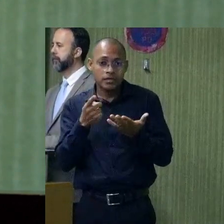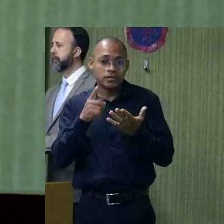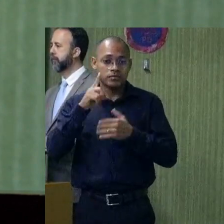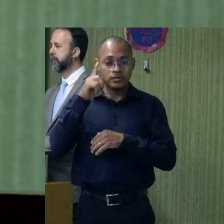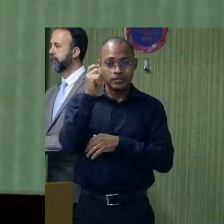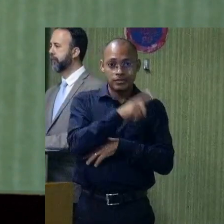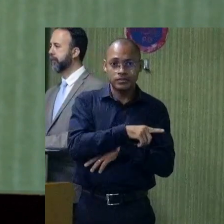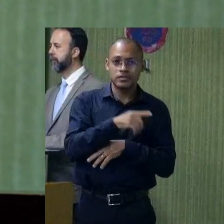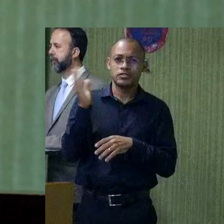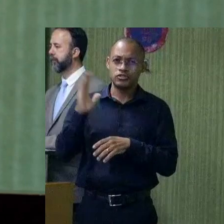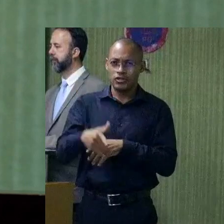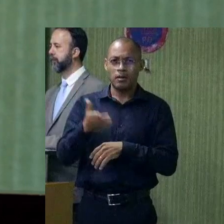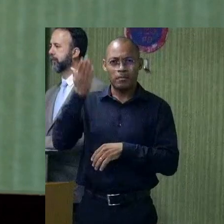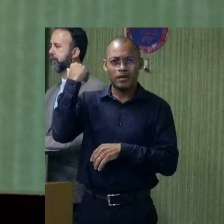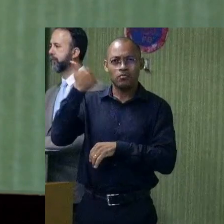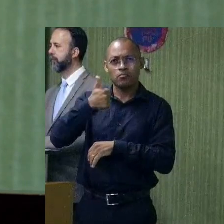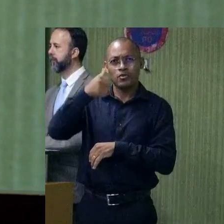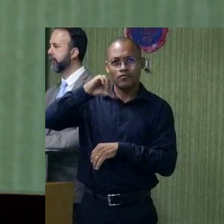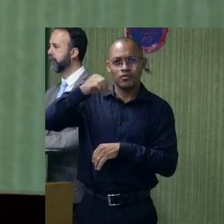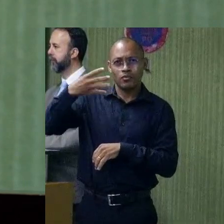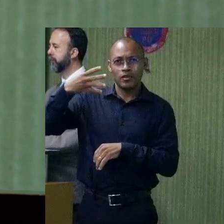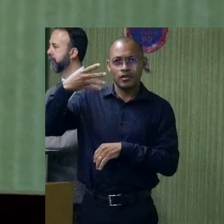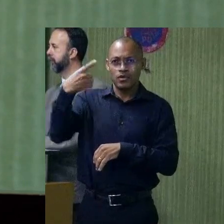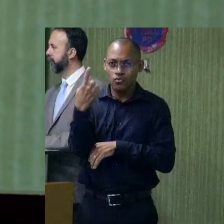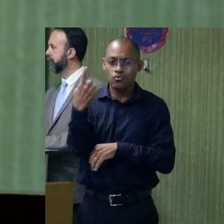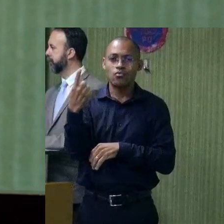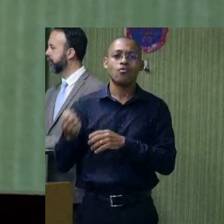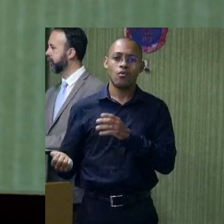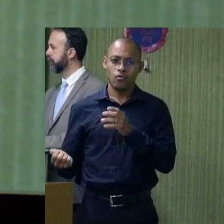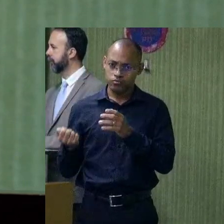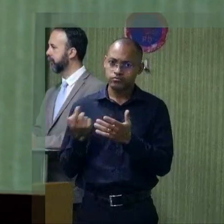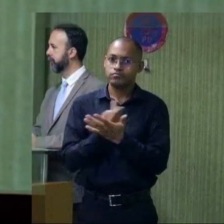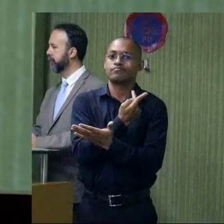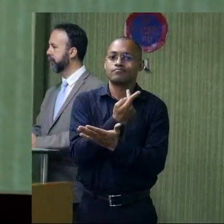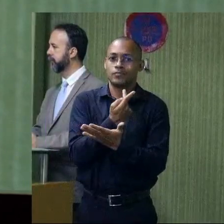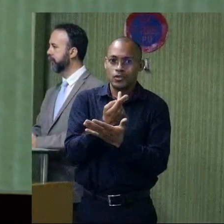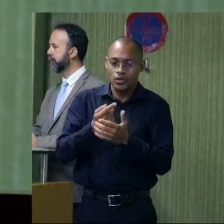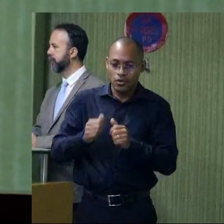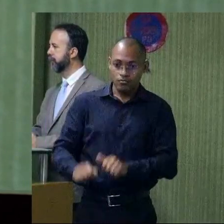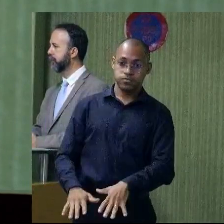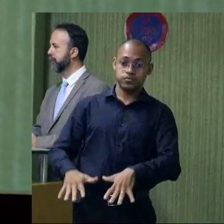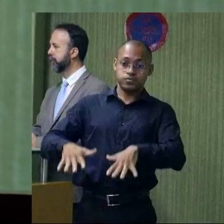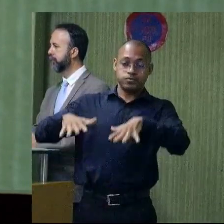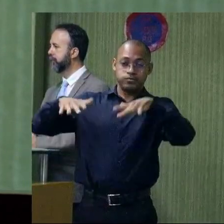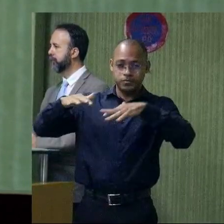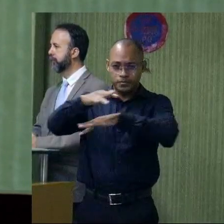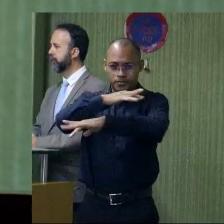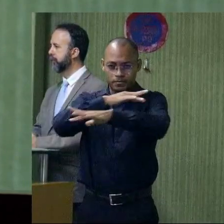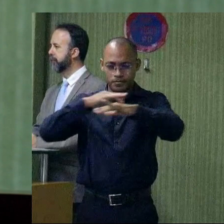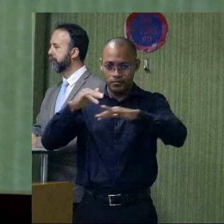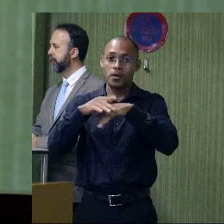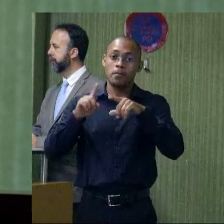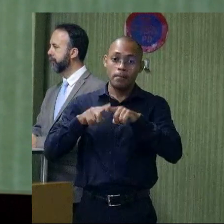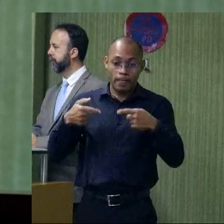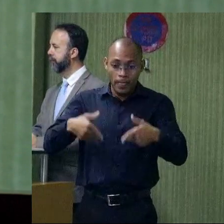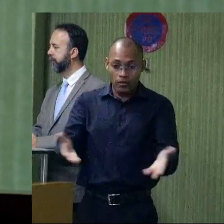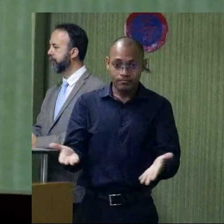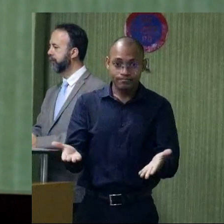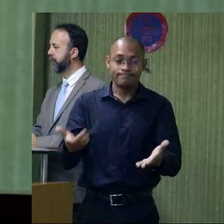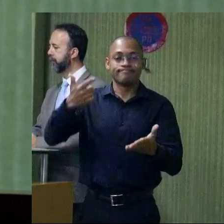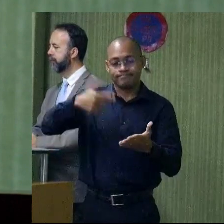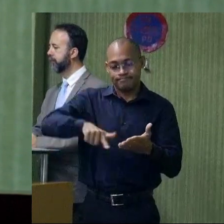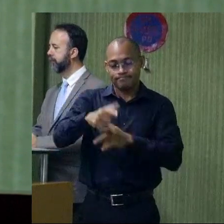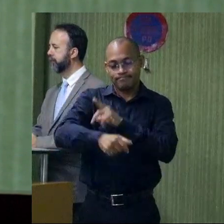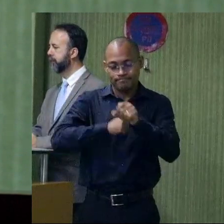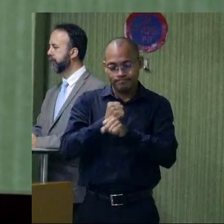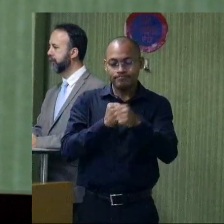enchente em 1941 né Eu acredito que a de agora foi pior mas foi mais ou menos o mesmo parâmetro Então ela Já se